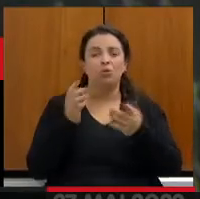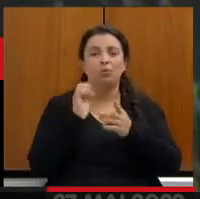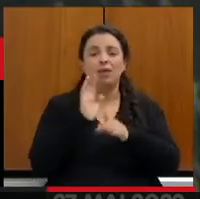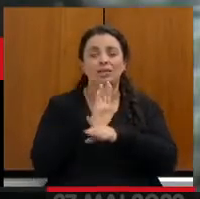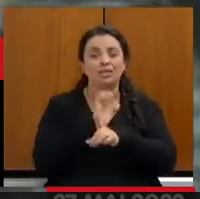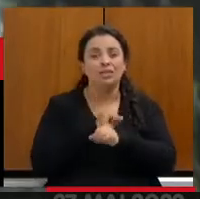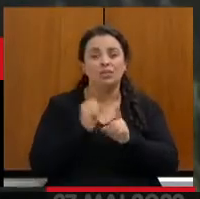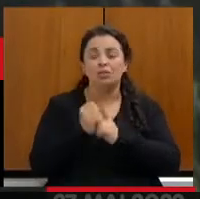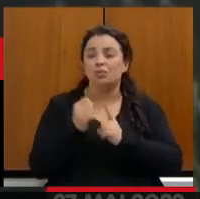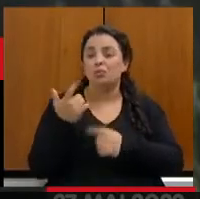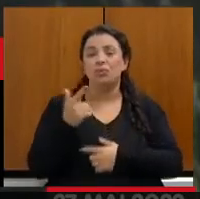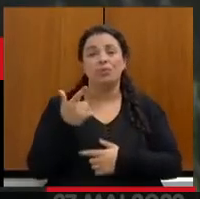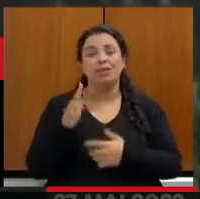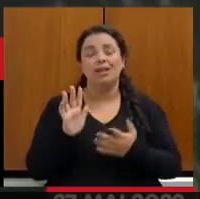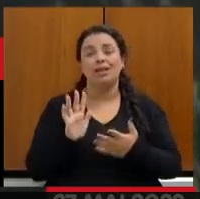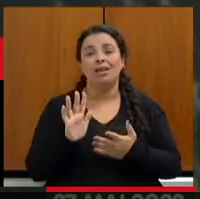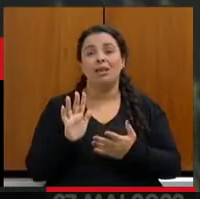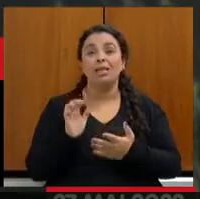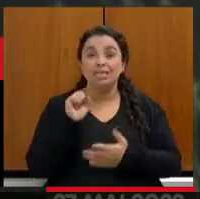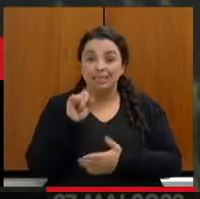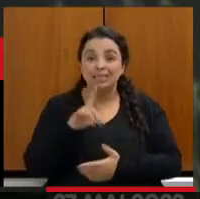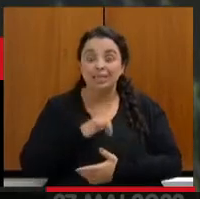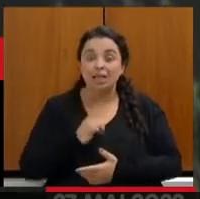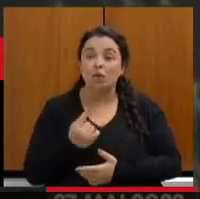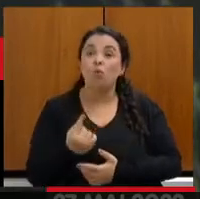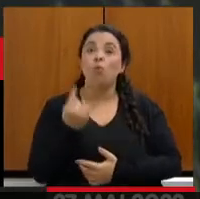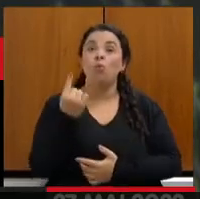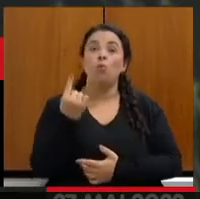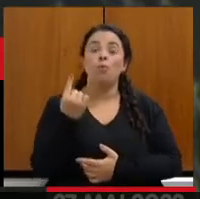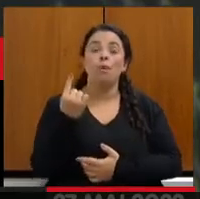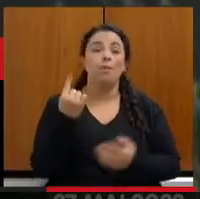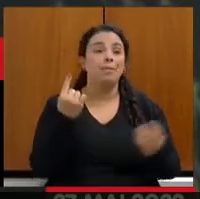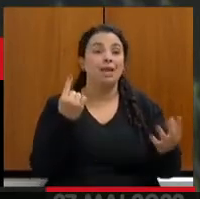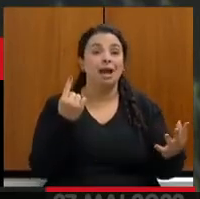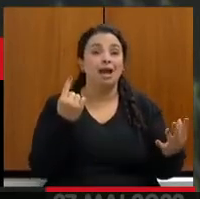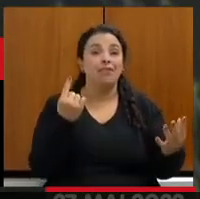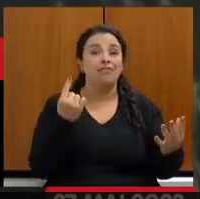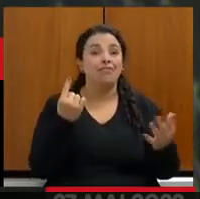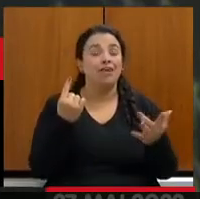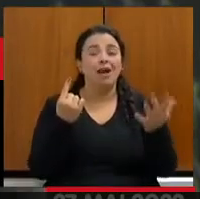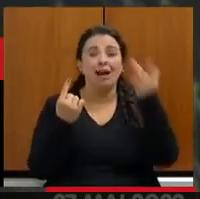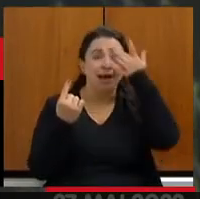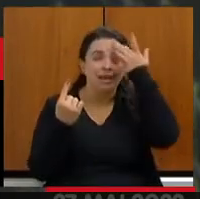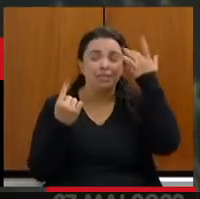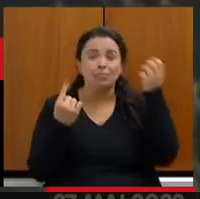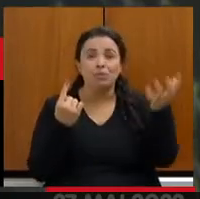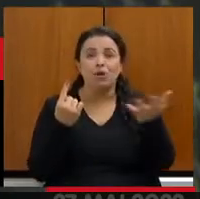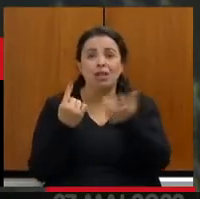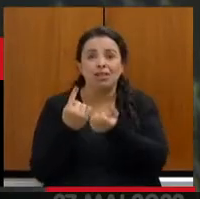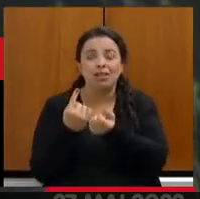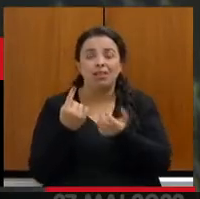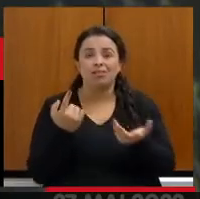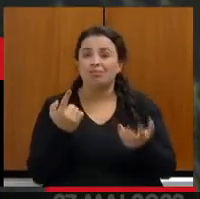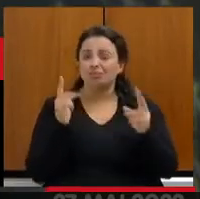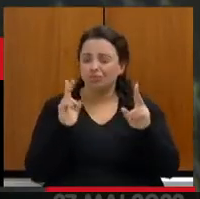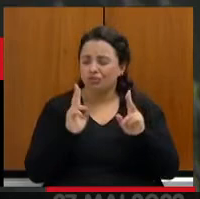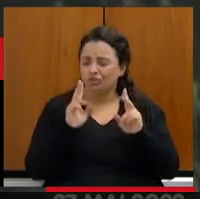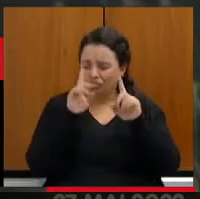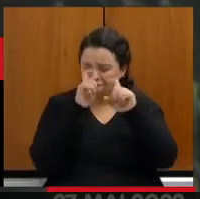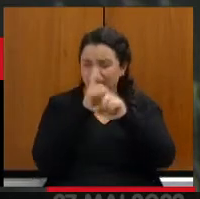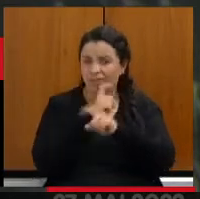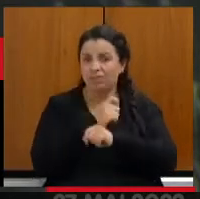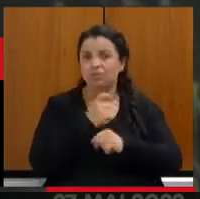e quando tem é uma para atender vários das regiões e por isso nós